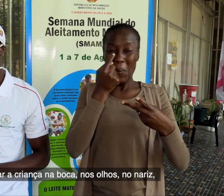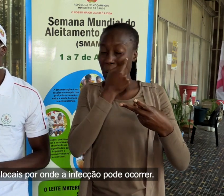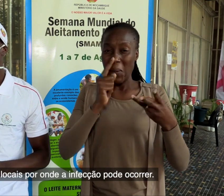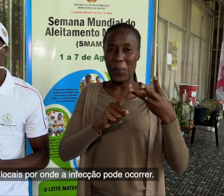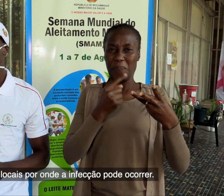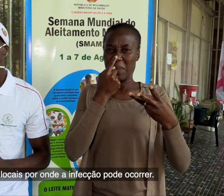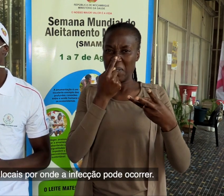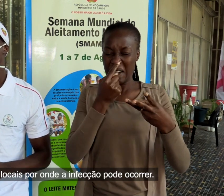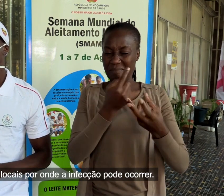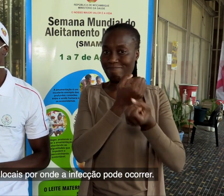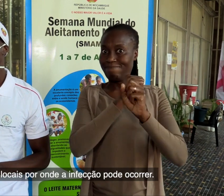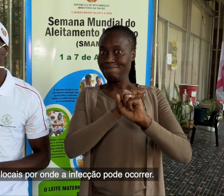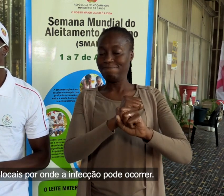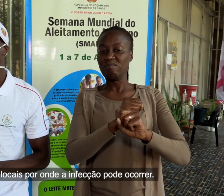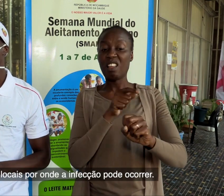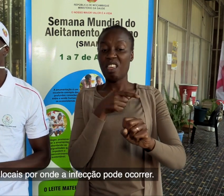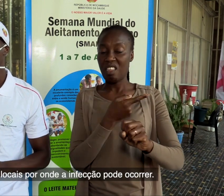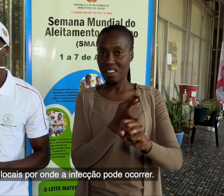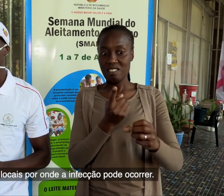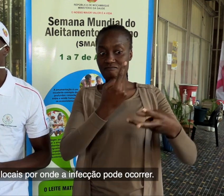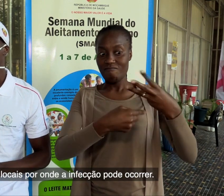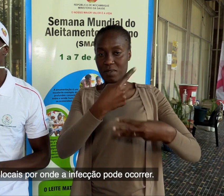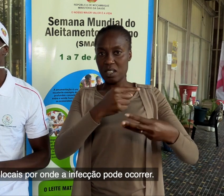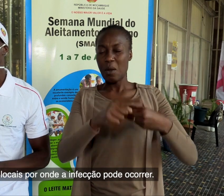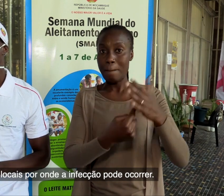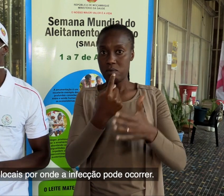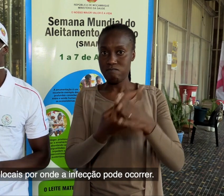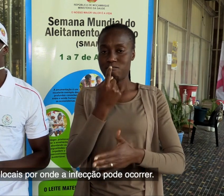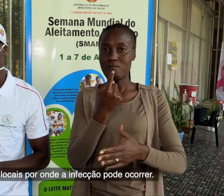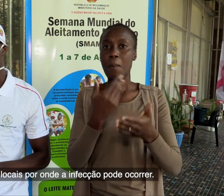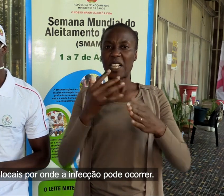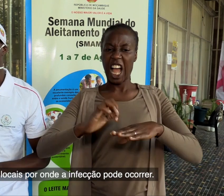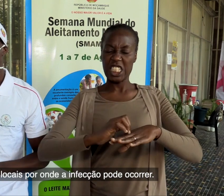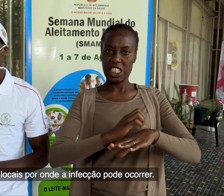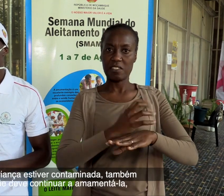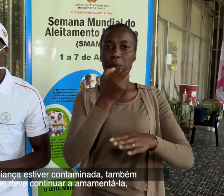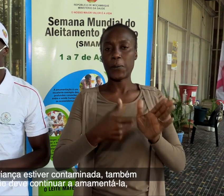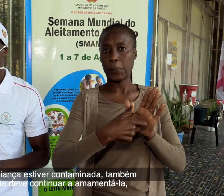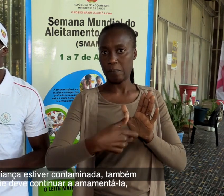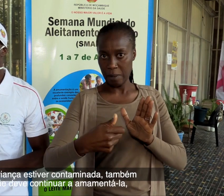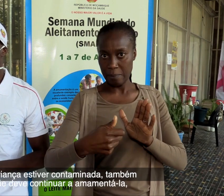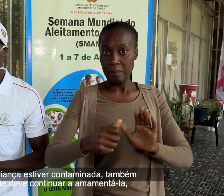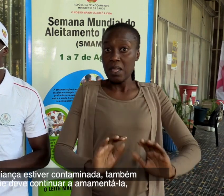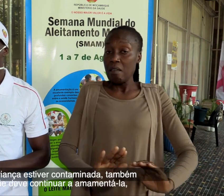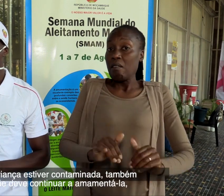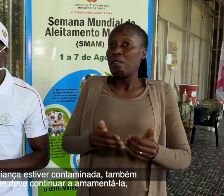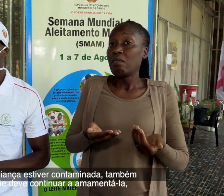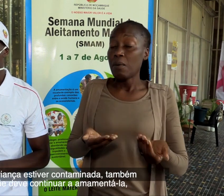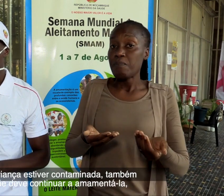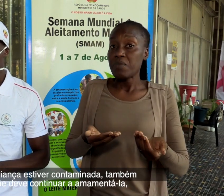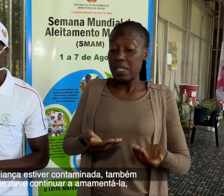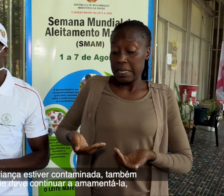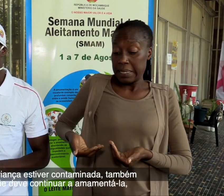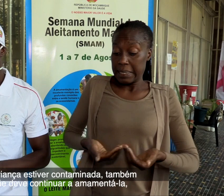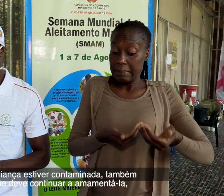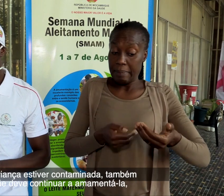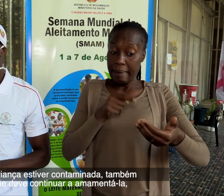nariz que são os locais por onde a infecção pode acontecer agora se a criança estiver